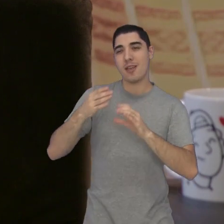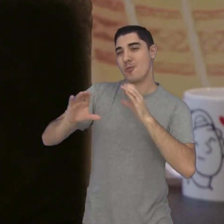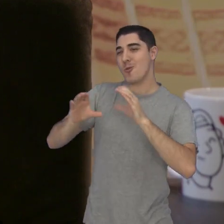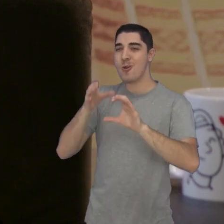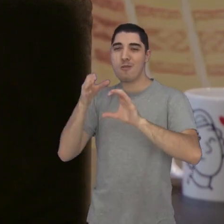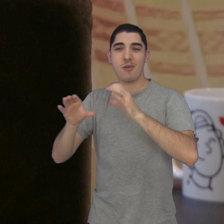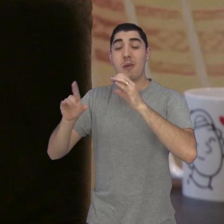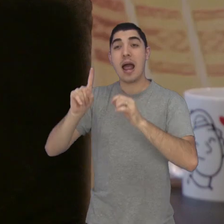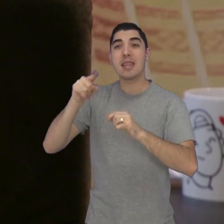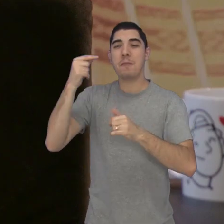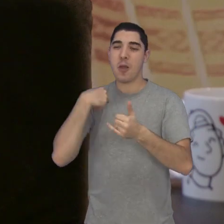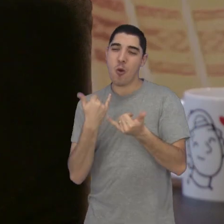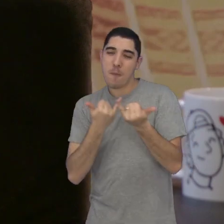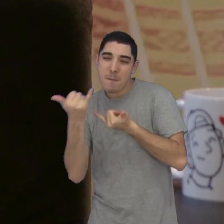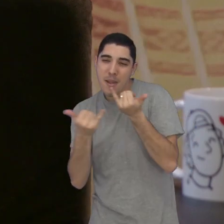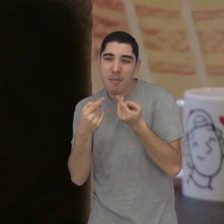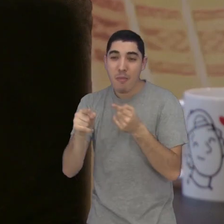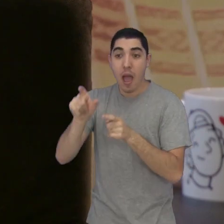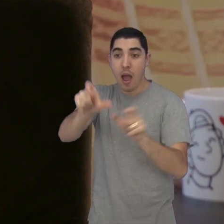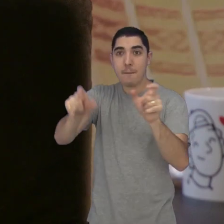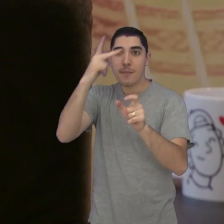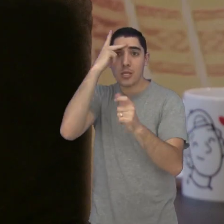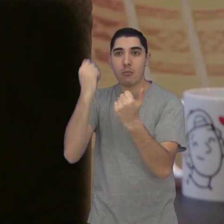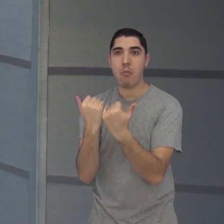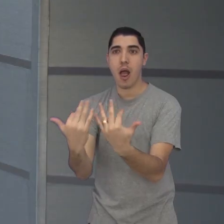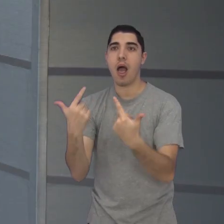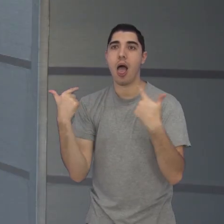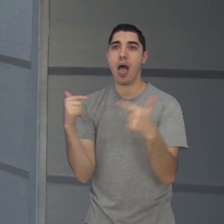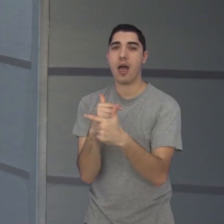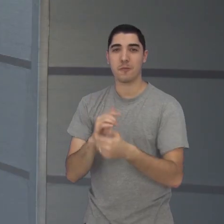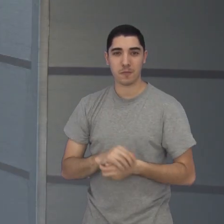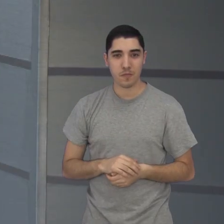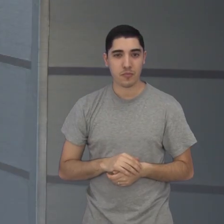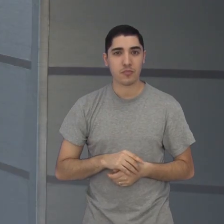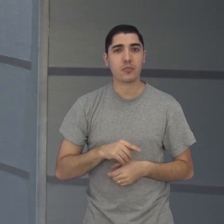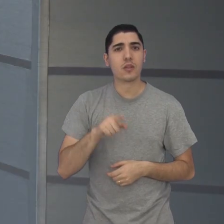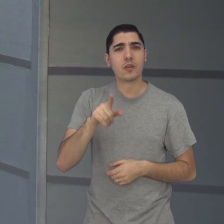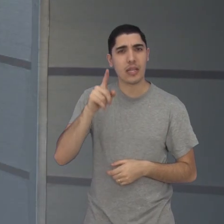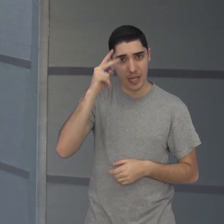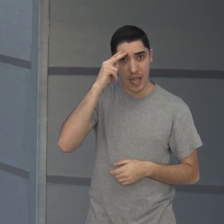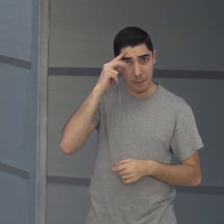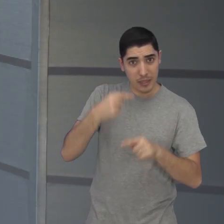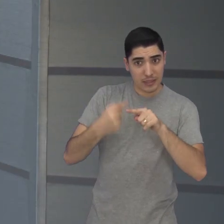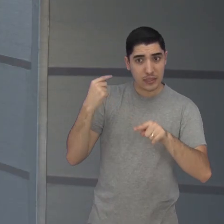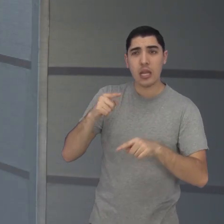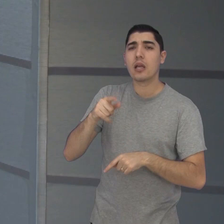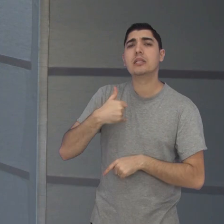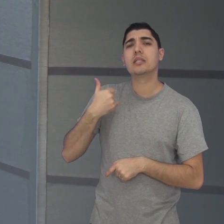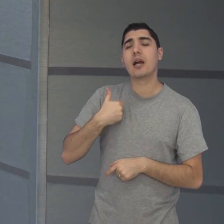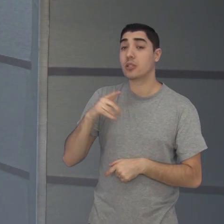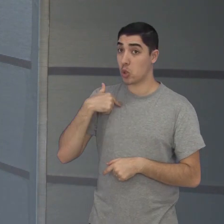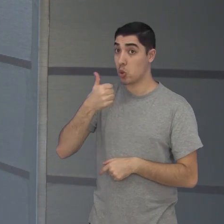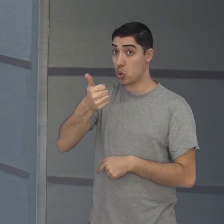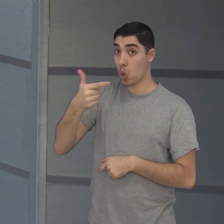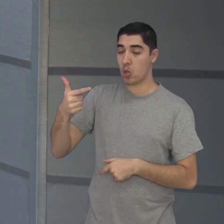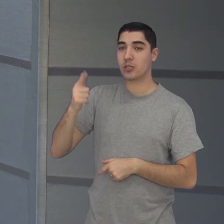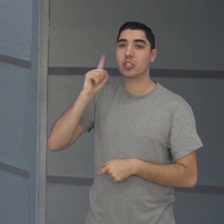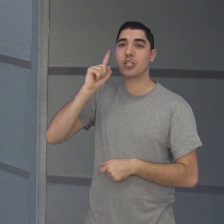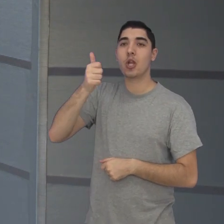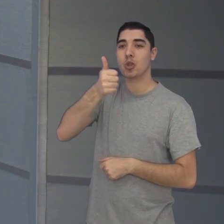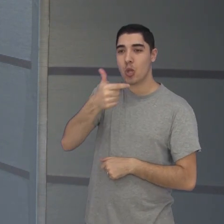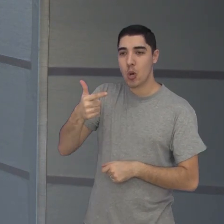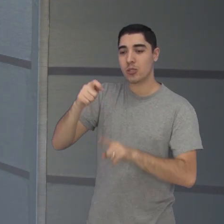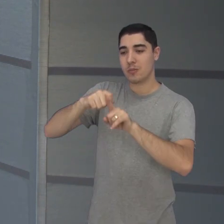e eu comecei a olhar aquilo, meus pais sem entender. Virou uma chave? Sim. Quantos anos você tinha nisso, cara? 12 anos. 12 de